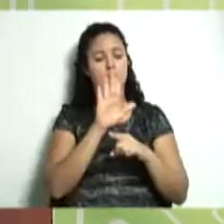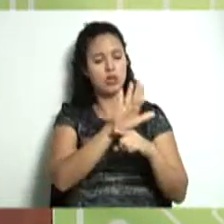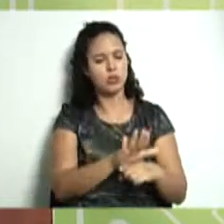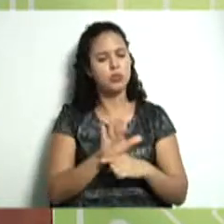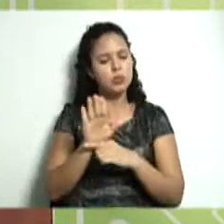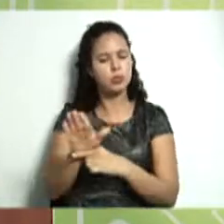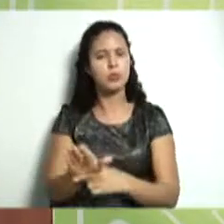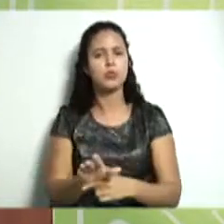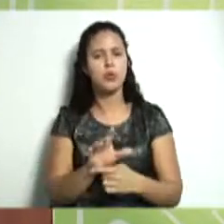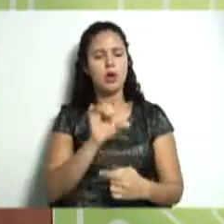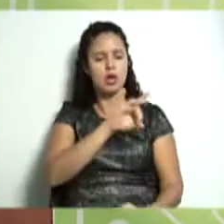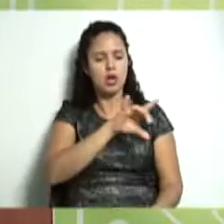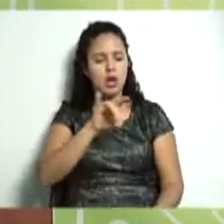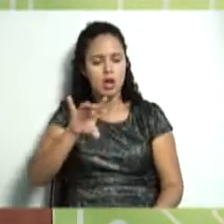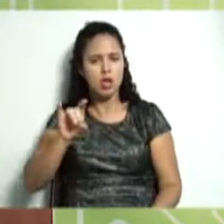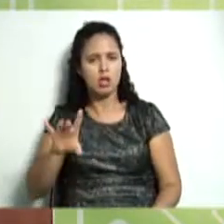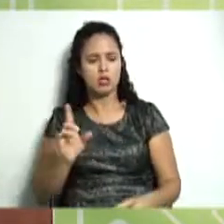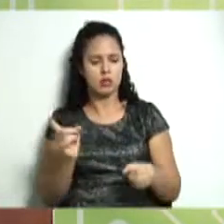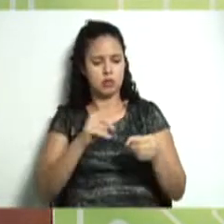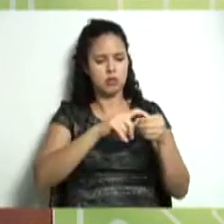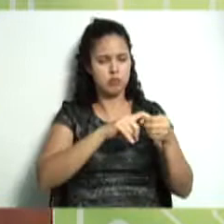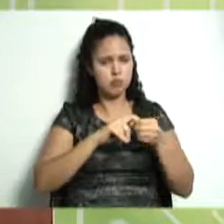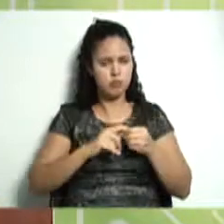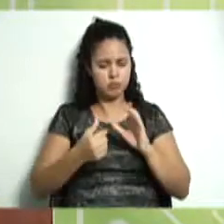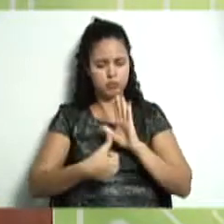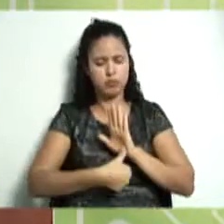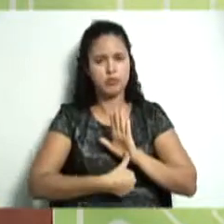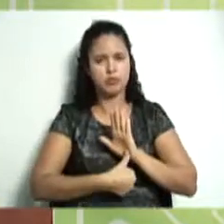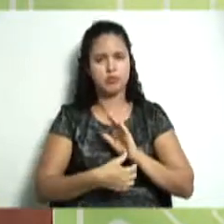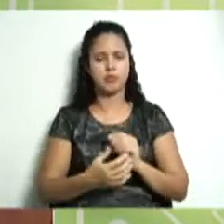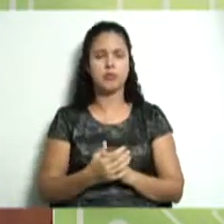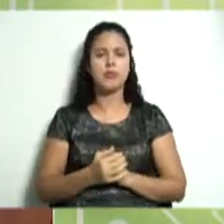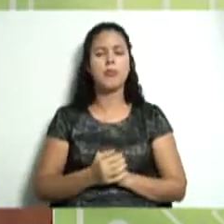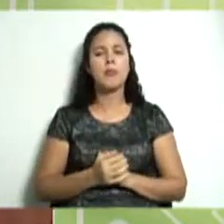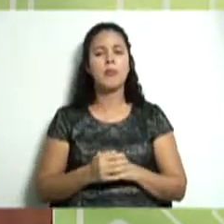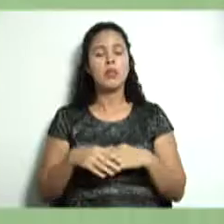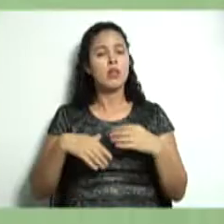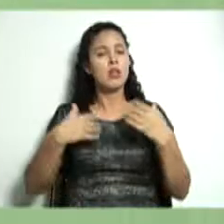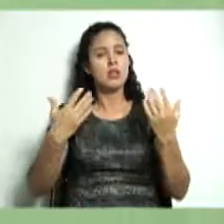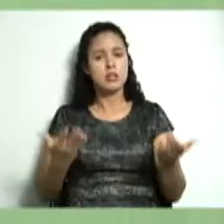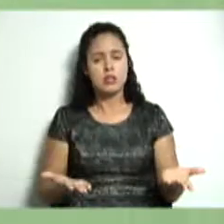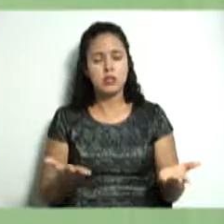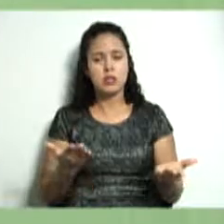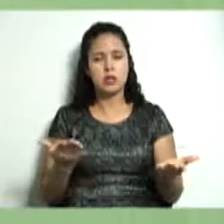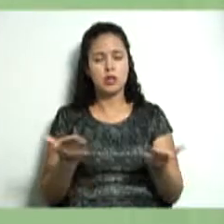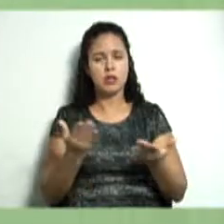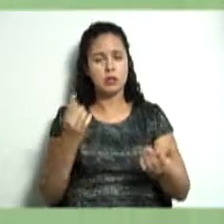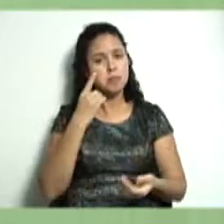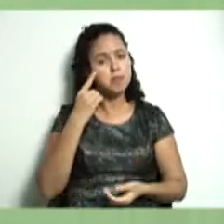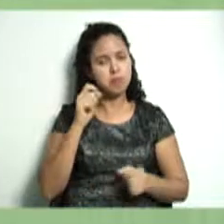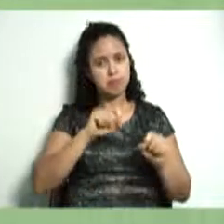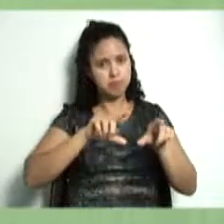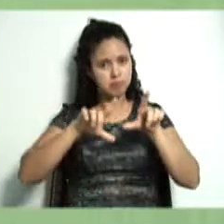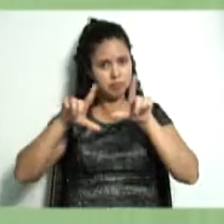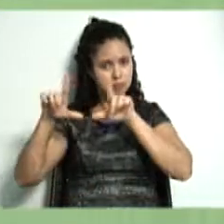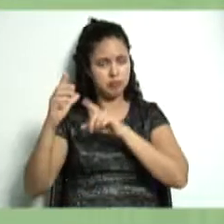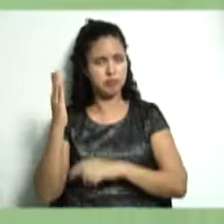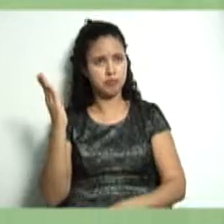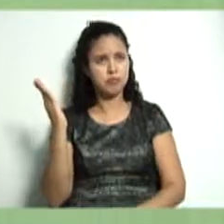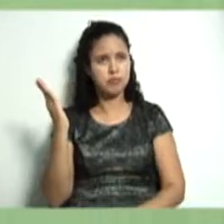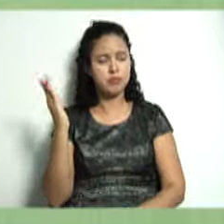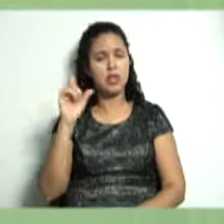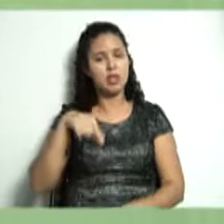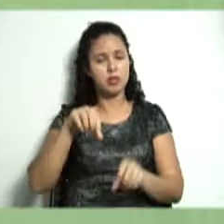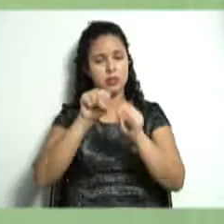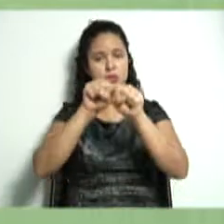situações nos próximos slides. Vamos lá. Então, é uma estrutura, a